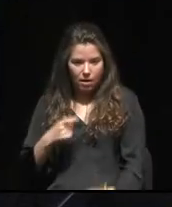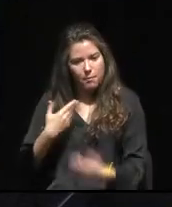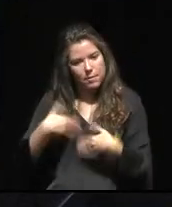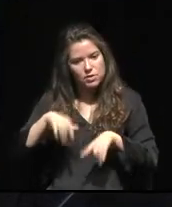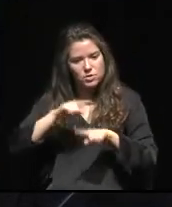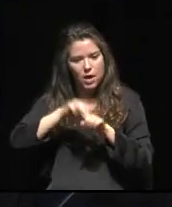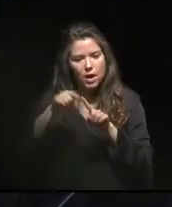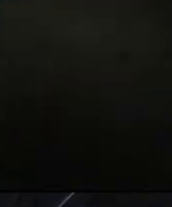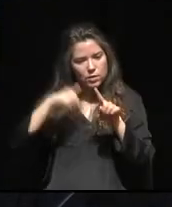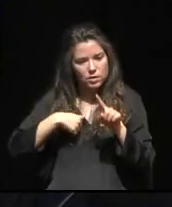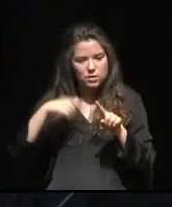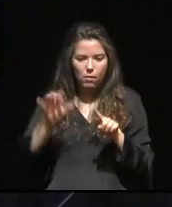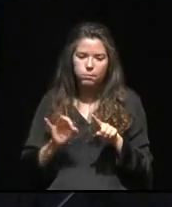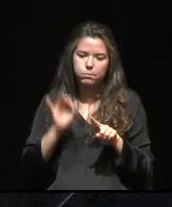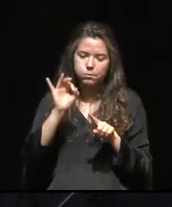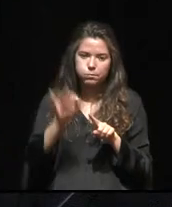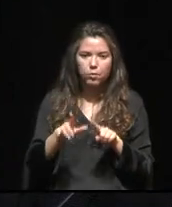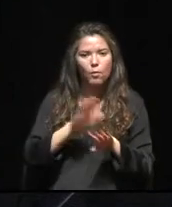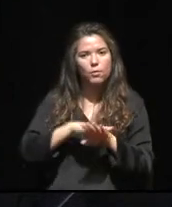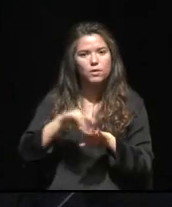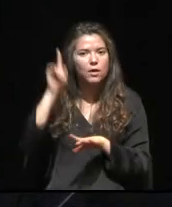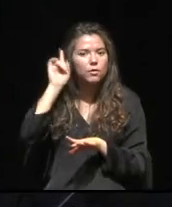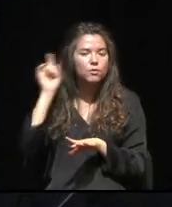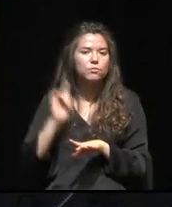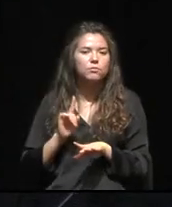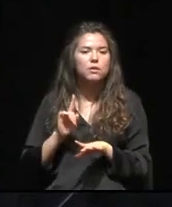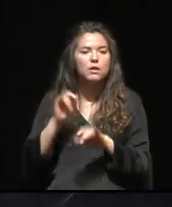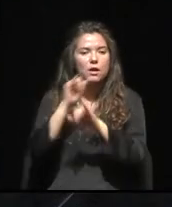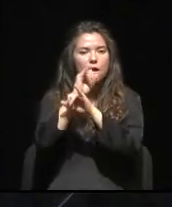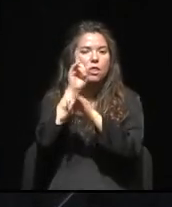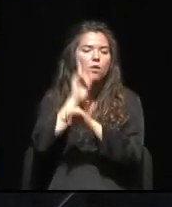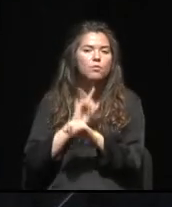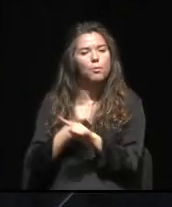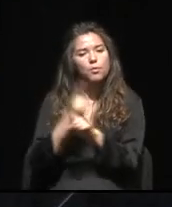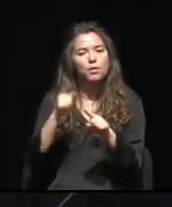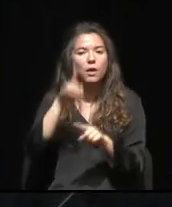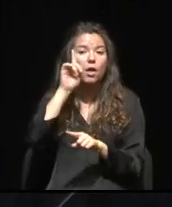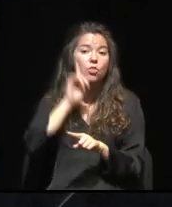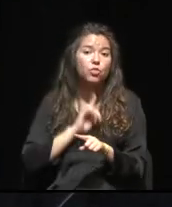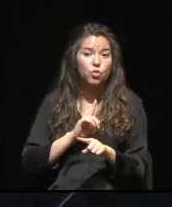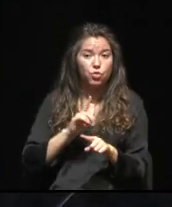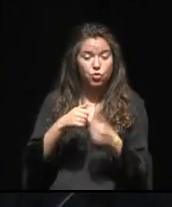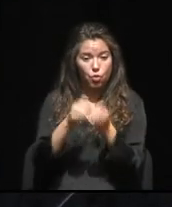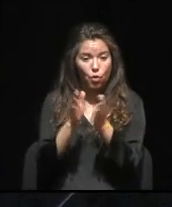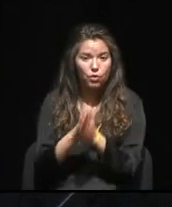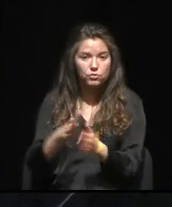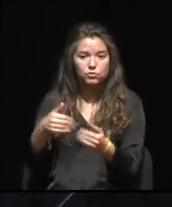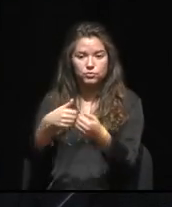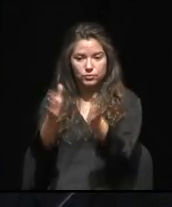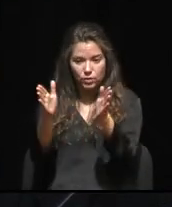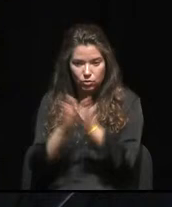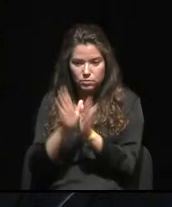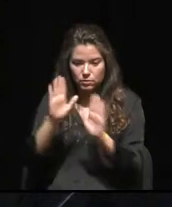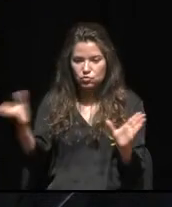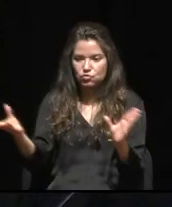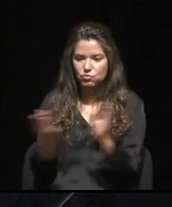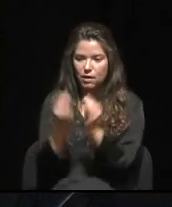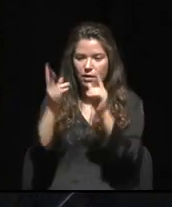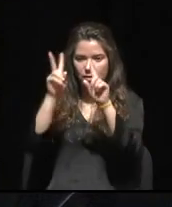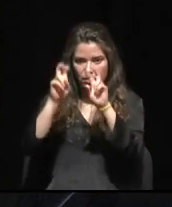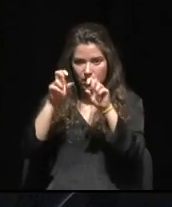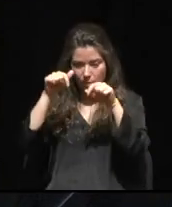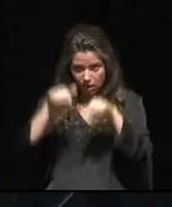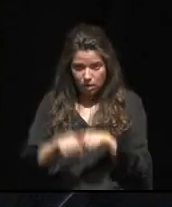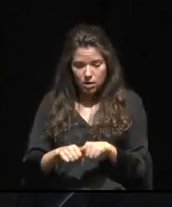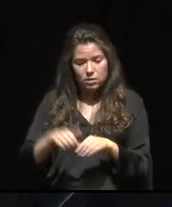recomendação sobre o dia da mulher poi todos e todos e todas temos que nos juntar nesta matéria como sabem o